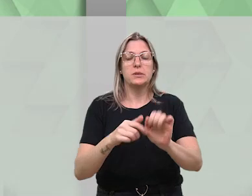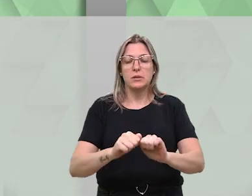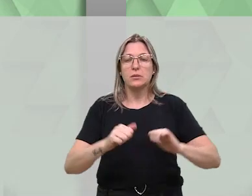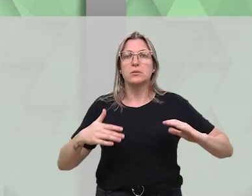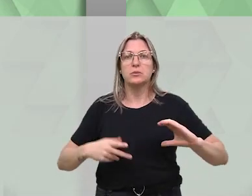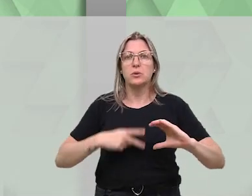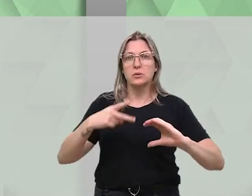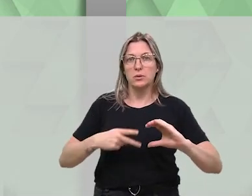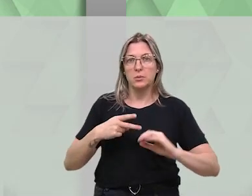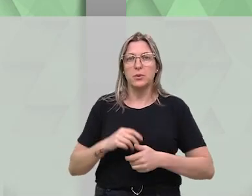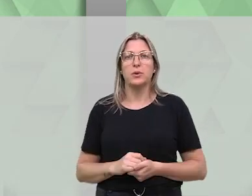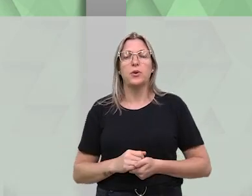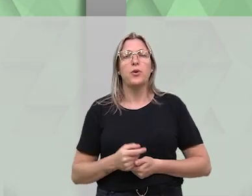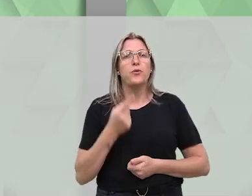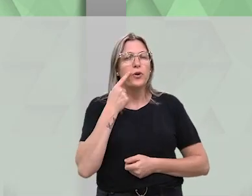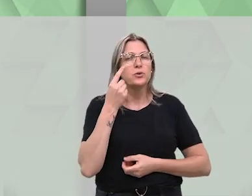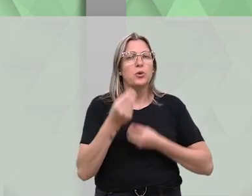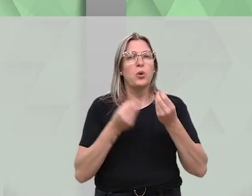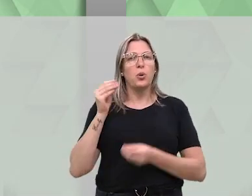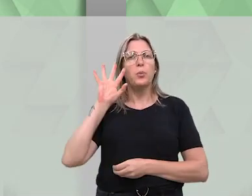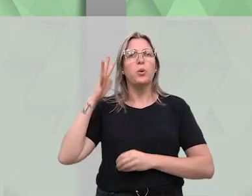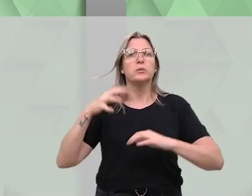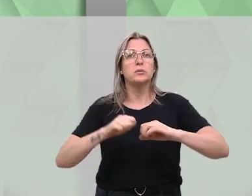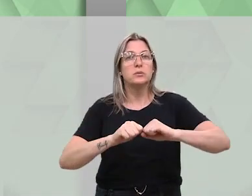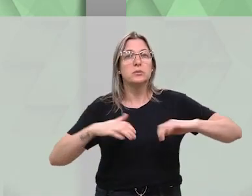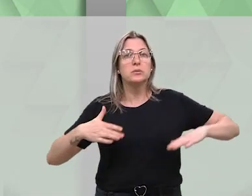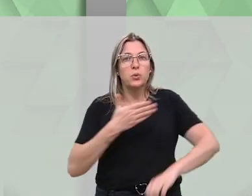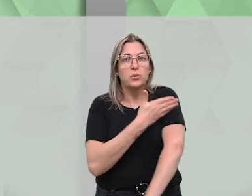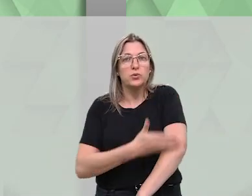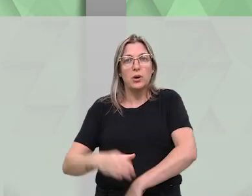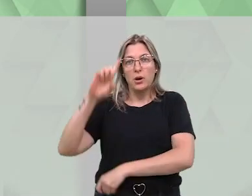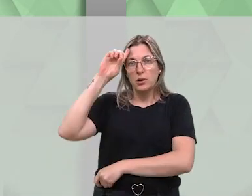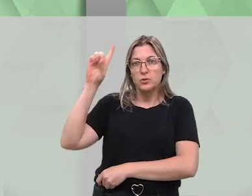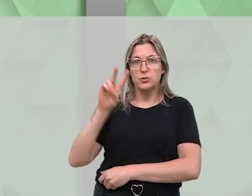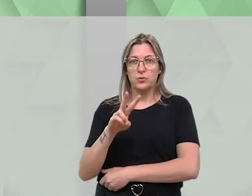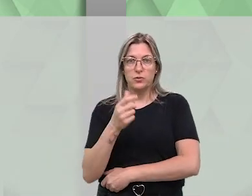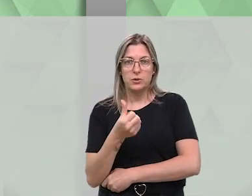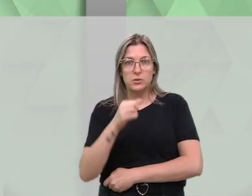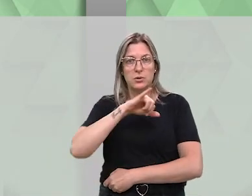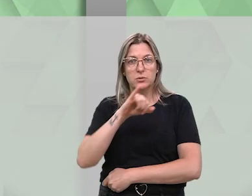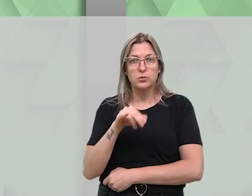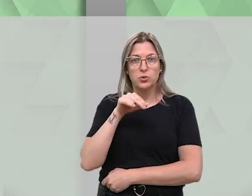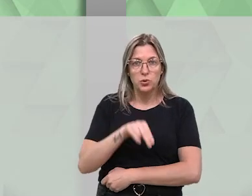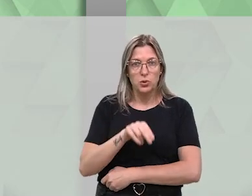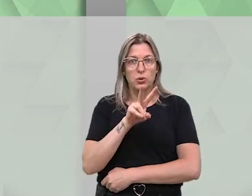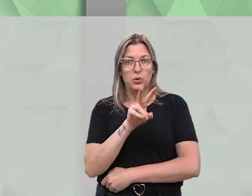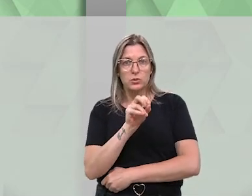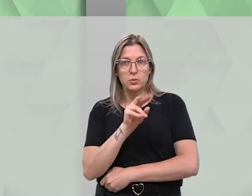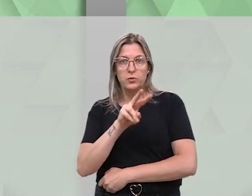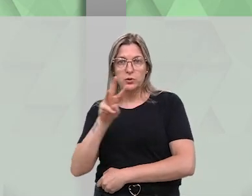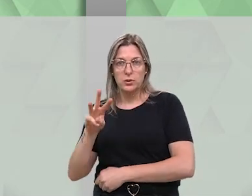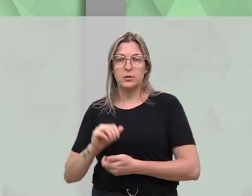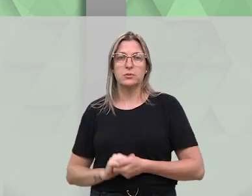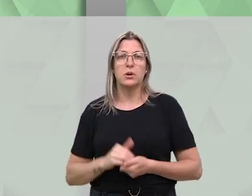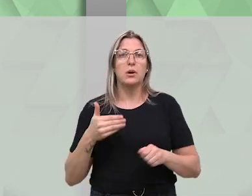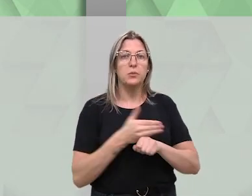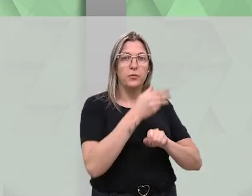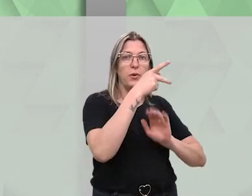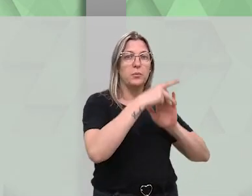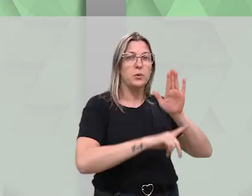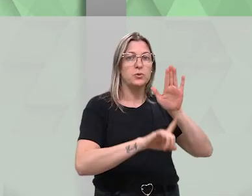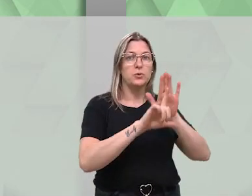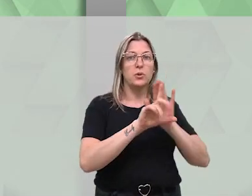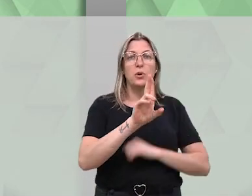emendas apresentadas nas sessões da Câmara de Vereadores. Veja como foi a sessão ordinária, realizada no dia 26 de junho de